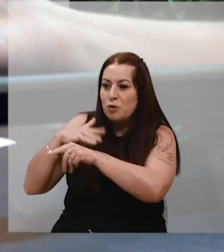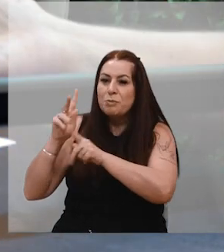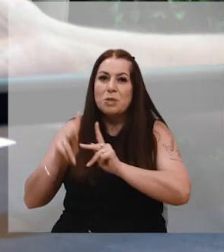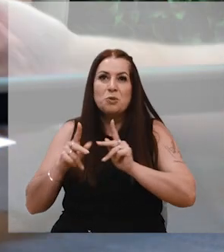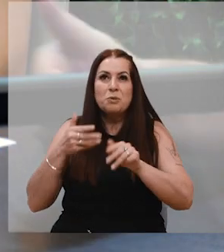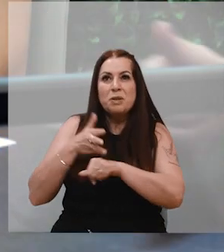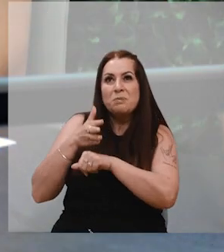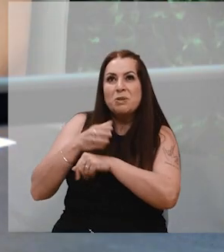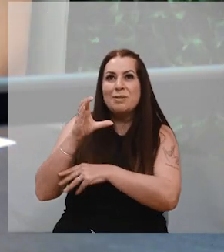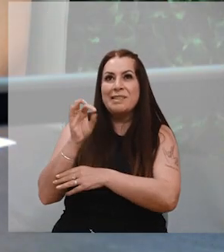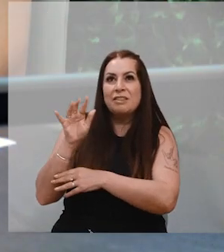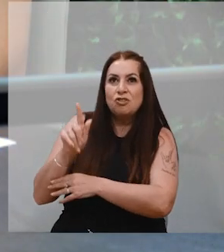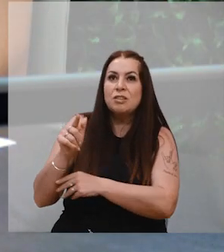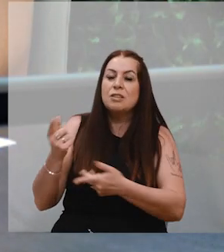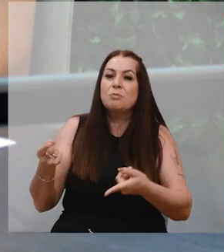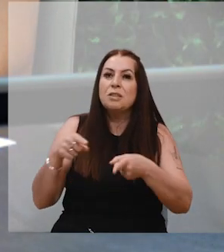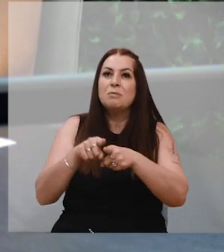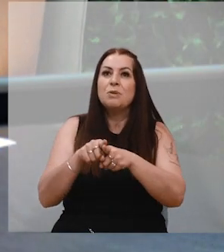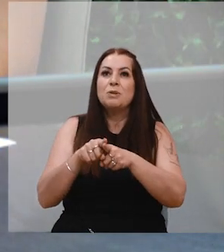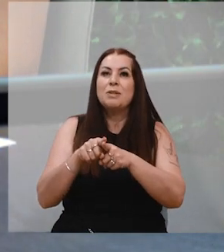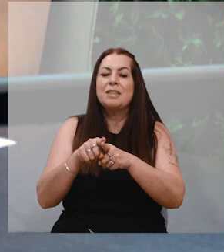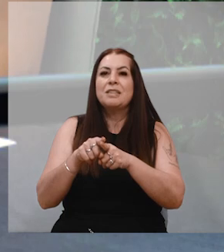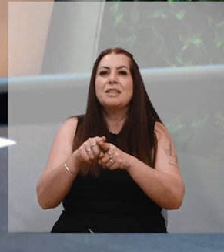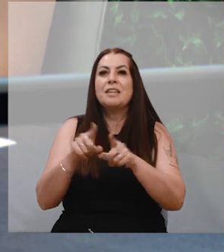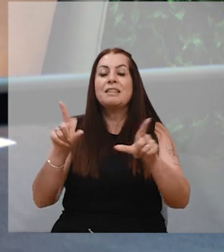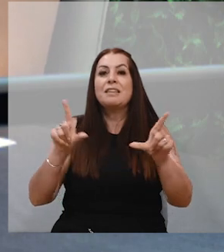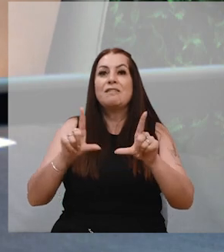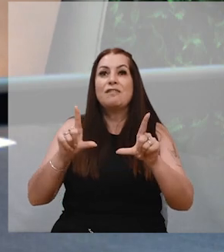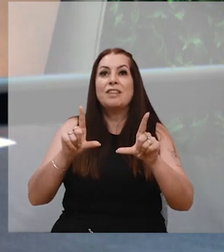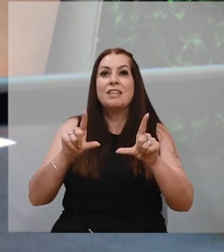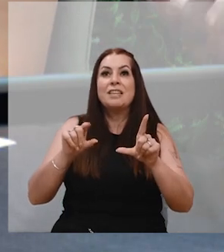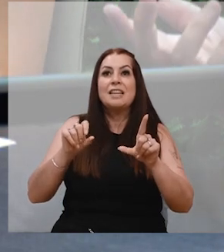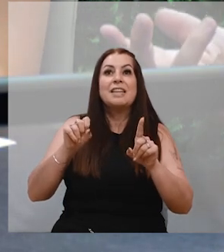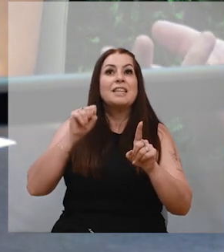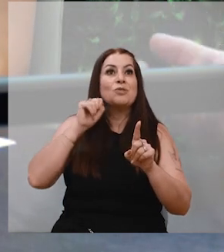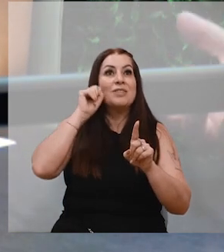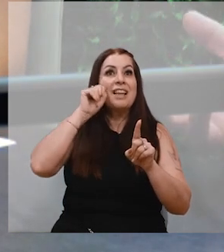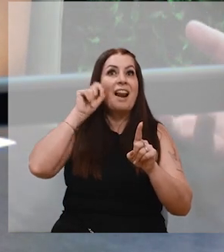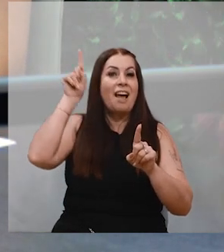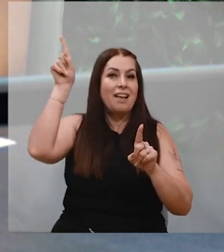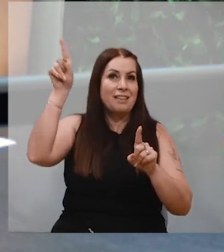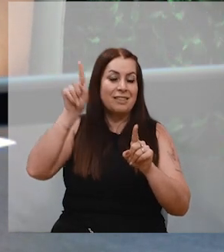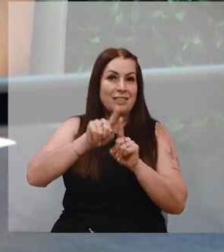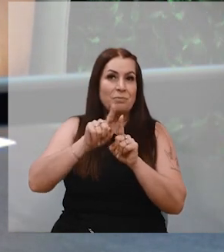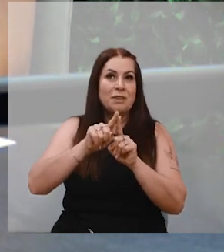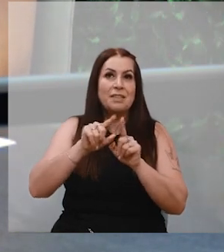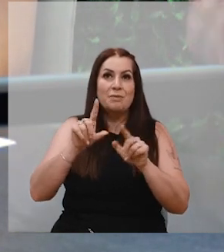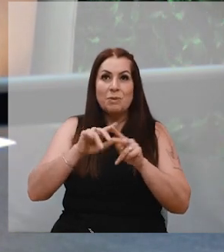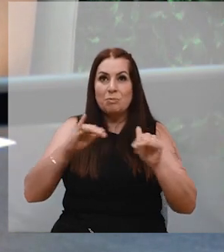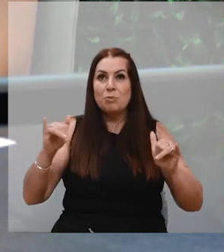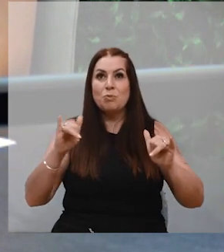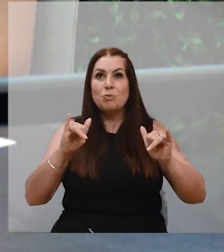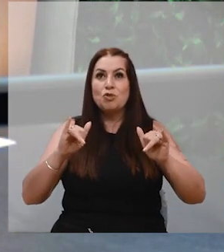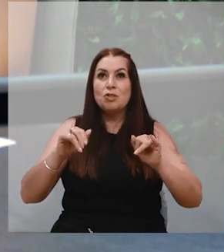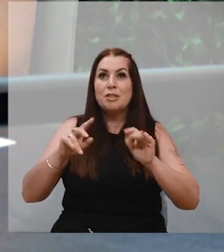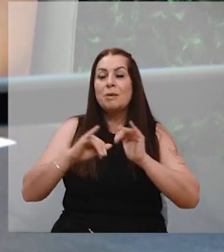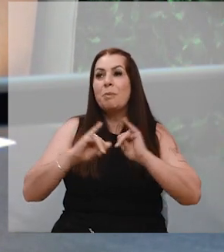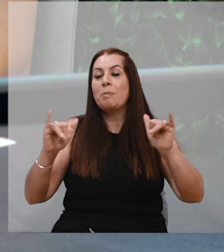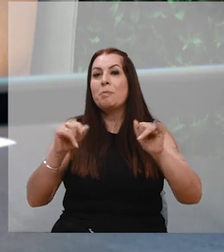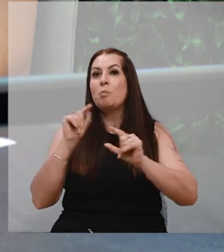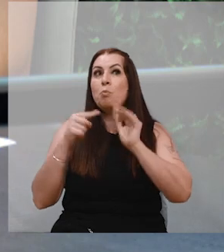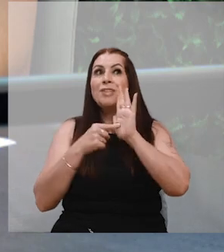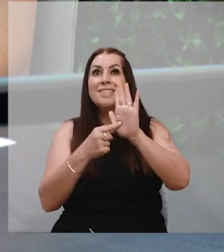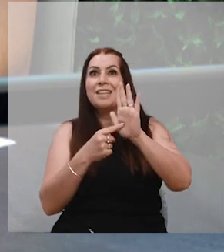com essa parceria da TV Senado, a gente teve a oportunidade também de fazer uma matéria nacional mostrando essa questão,